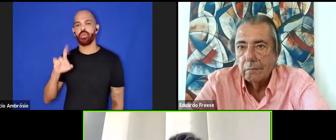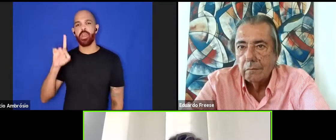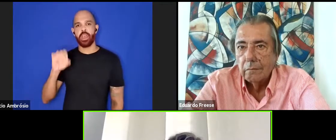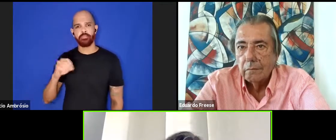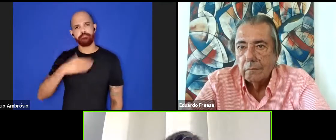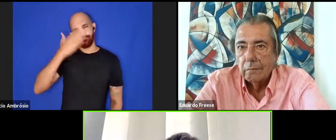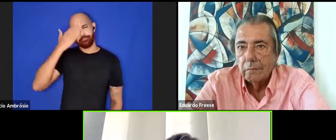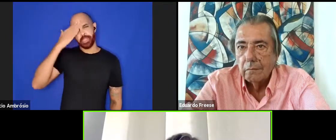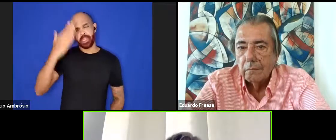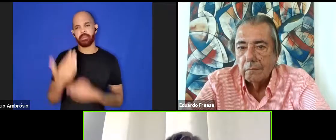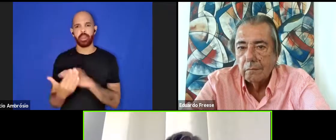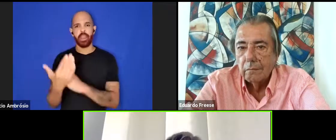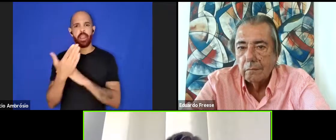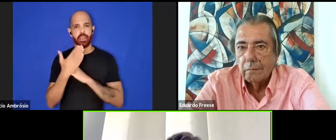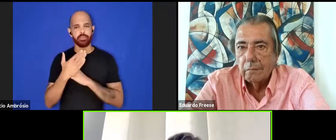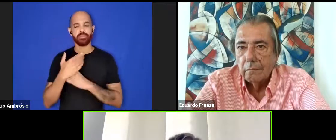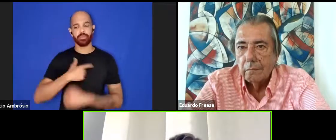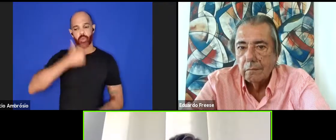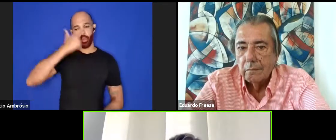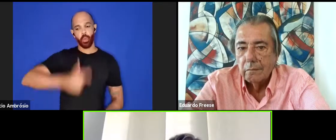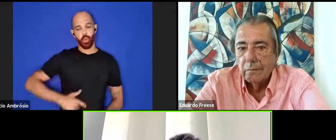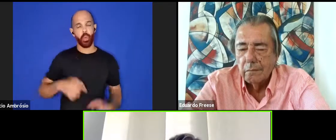contribuir para a pessoa que sou hoje.